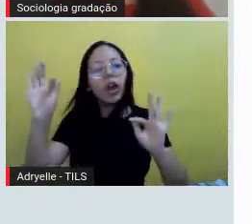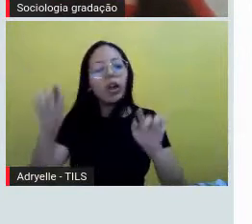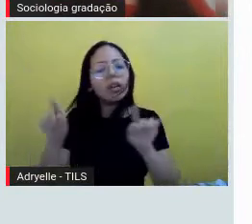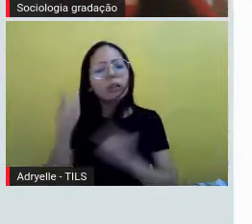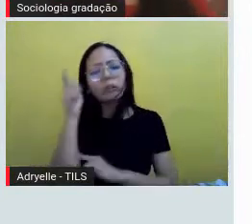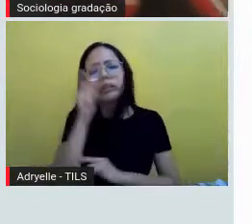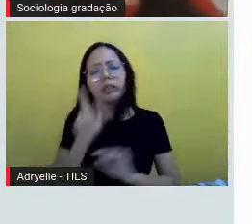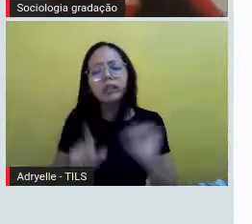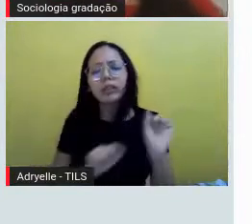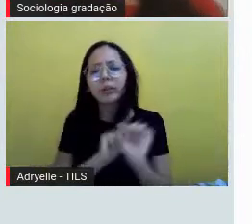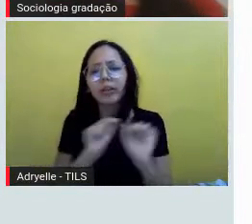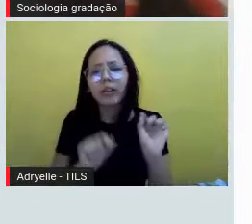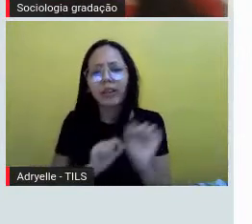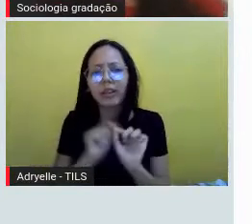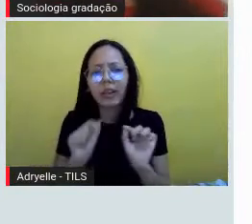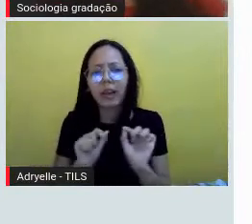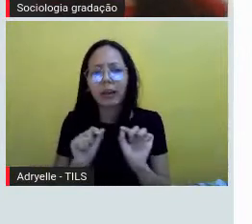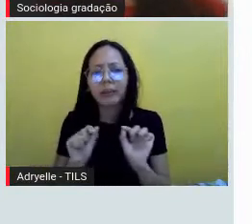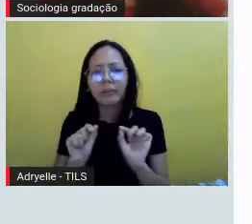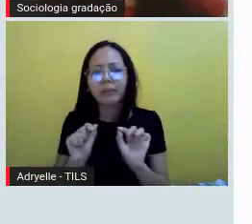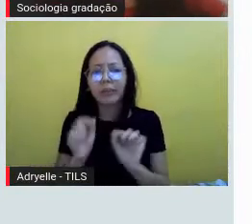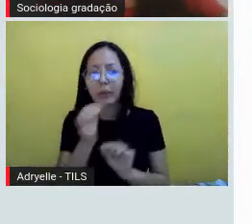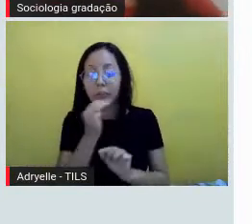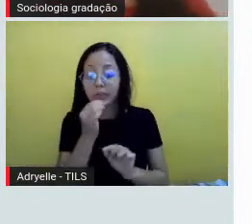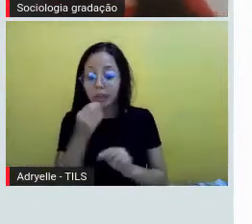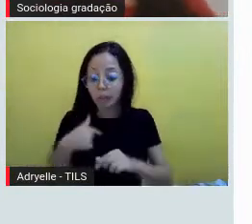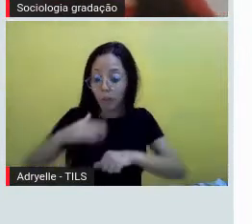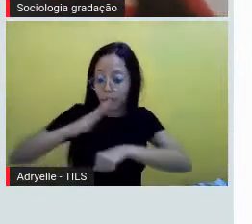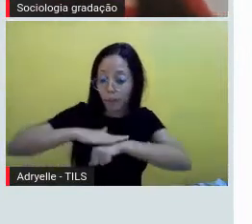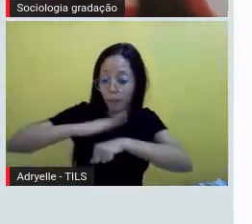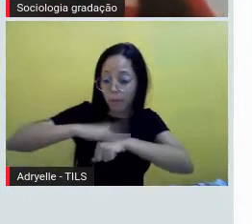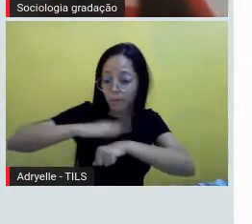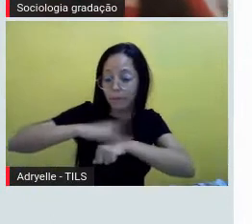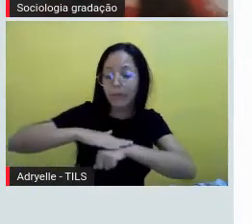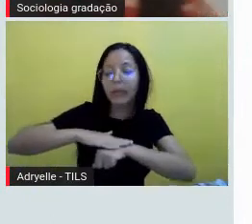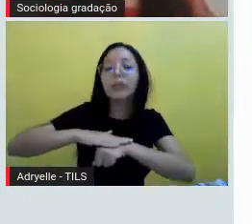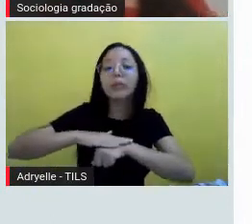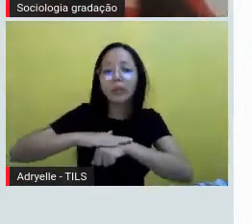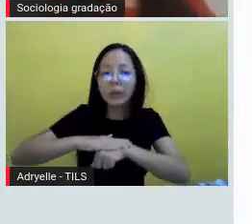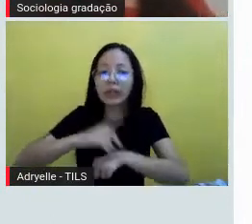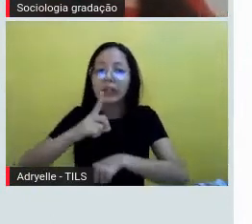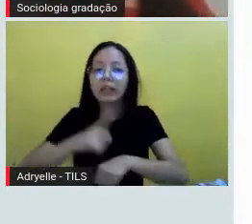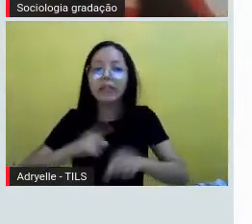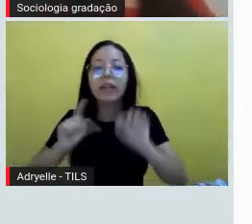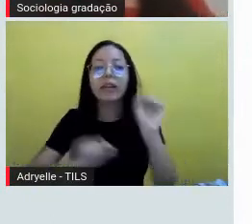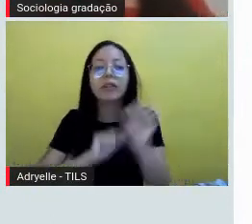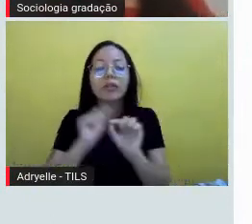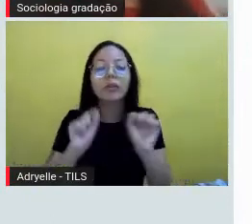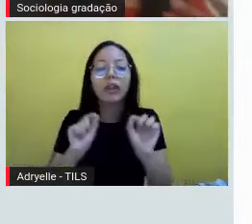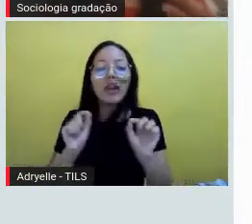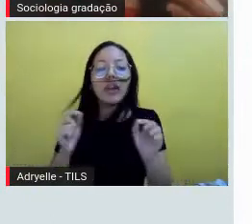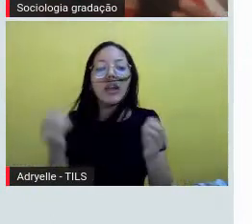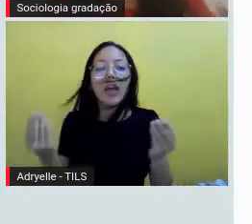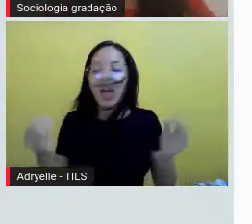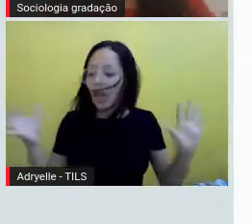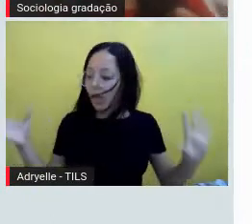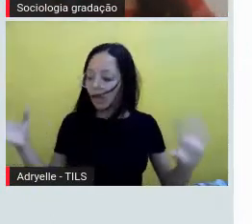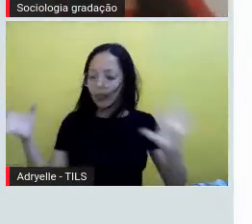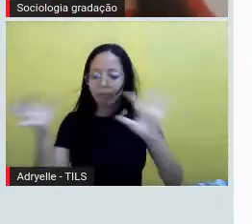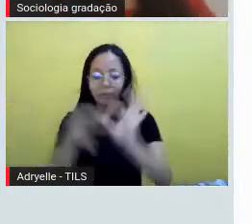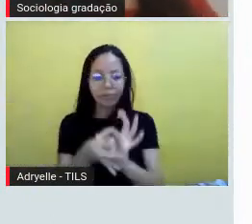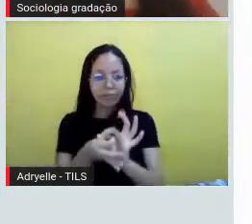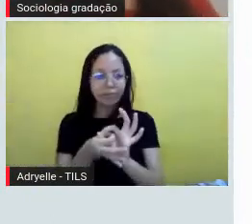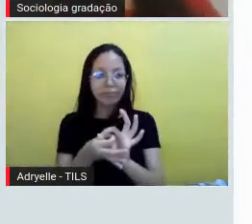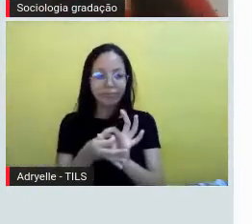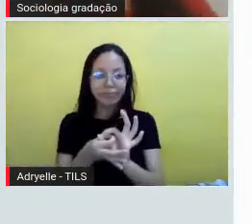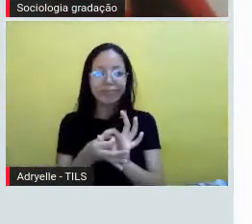conseguir chegar num patamar, numa época em que houvesse essa harmonização de